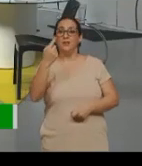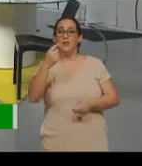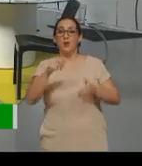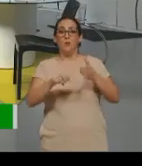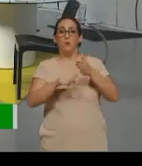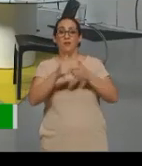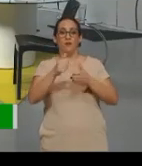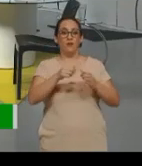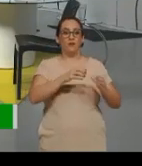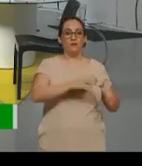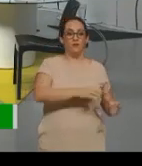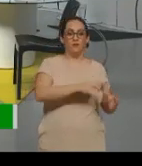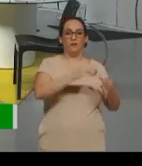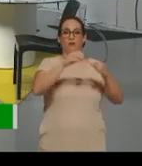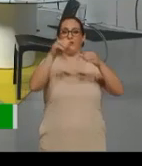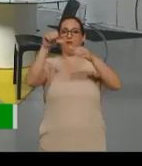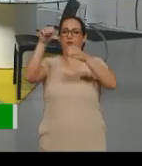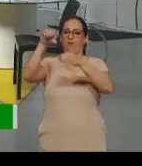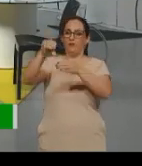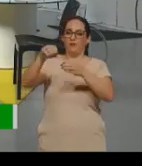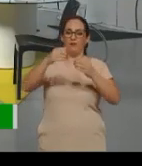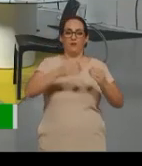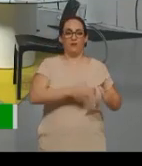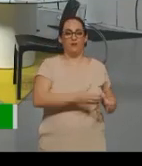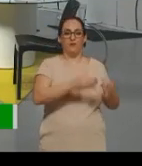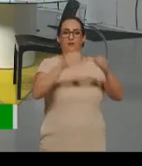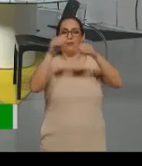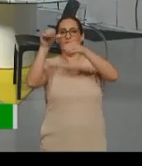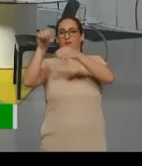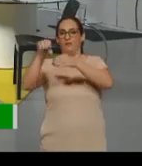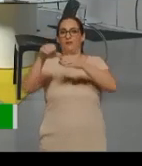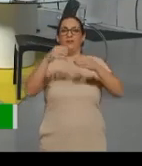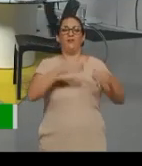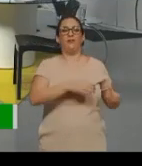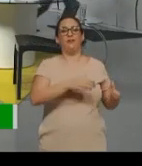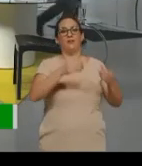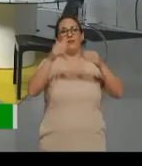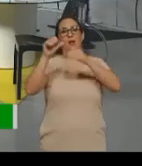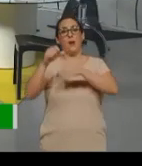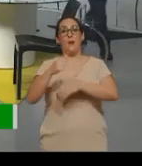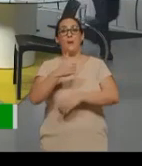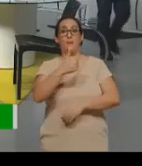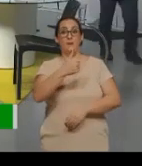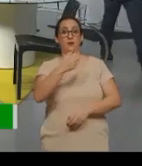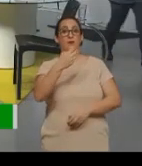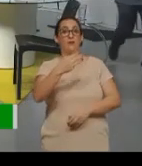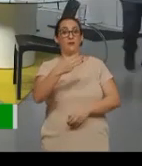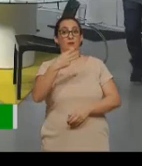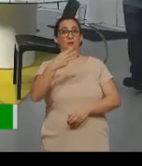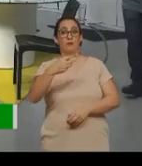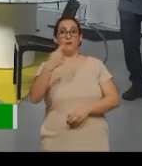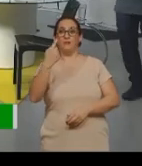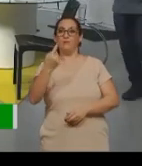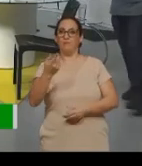Obrigado. Obrigada a você, professor. Deixa eu apagar aqui.